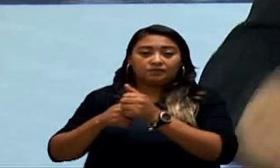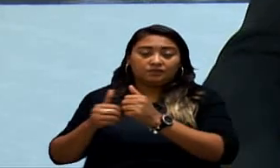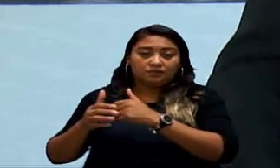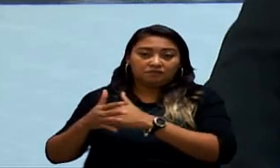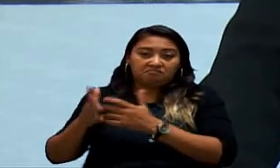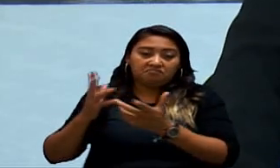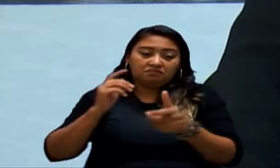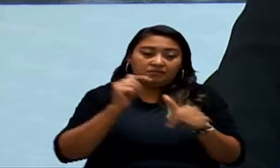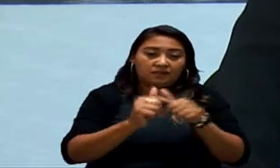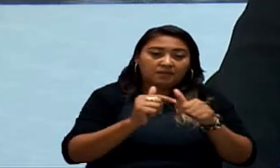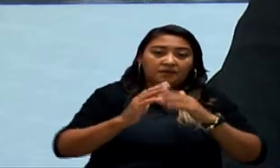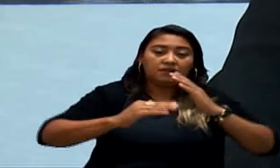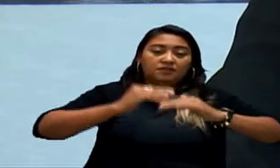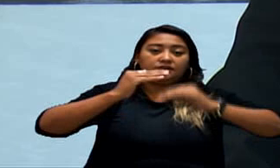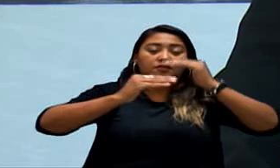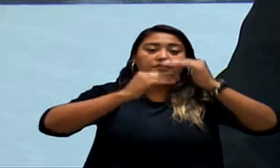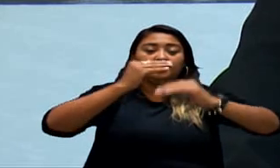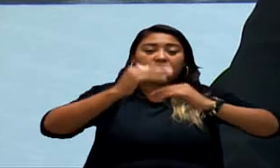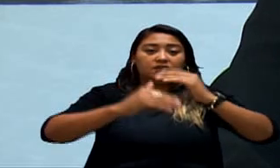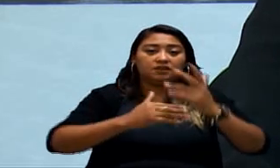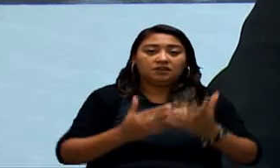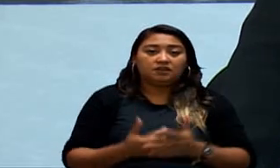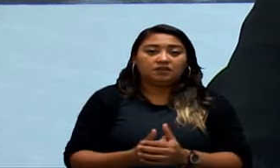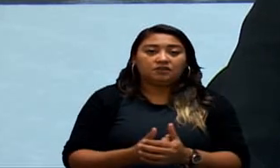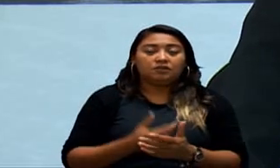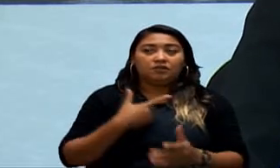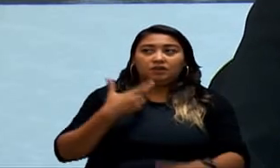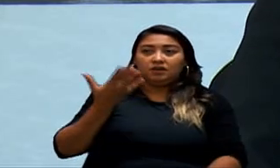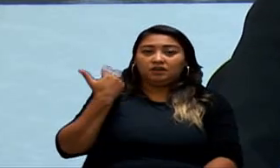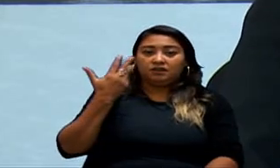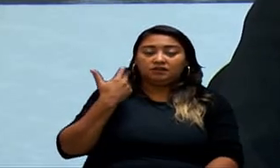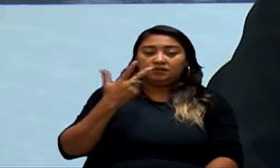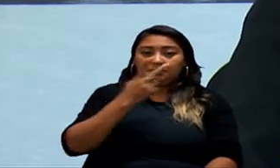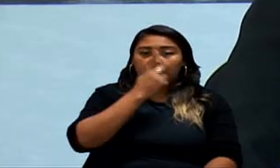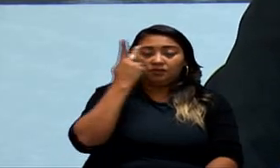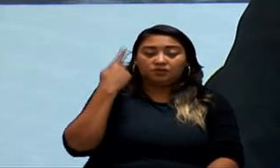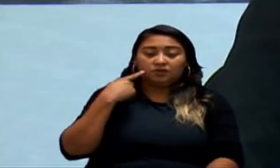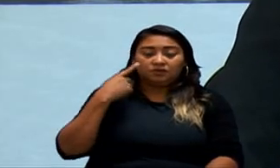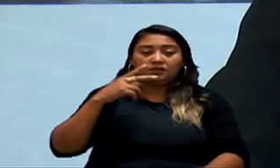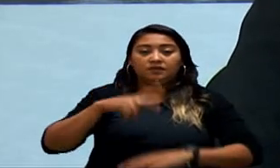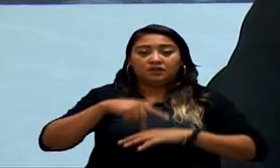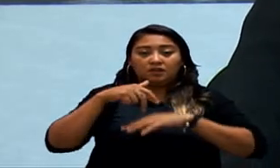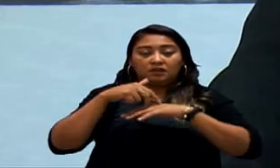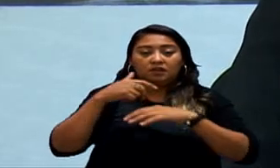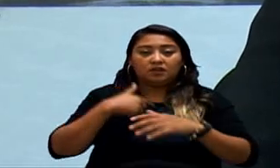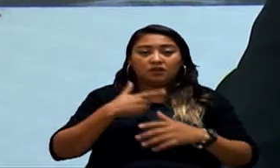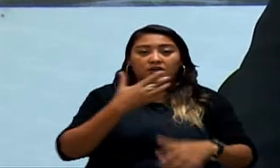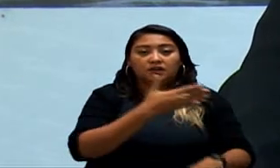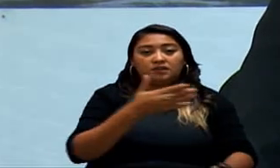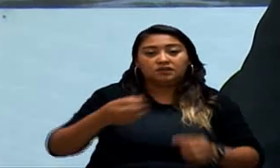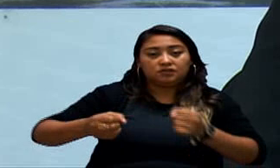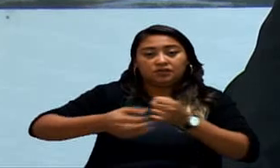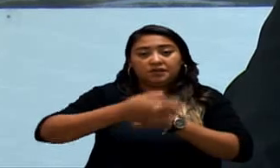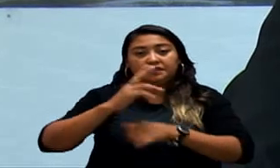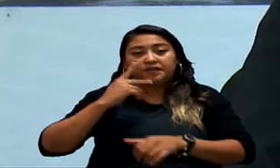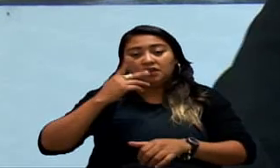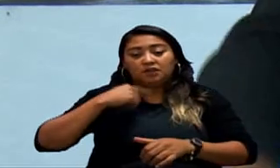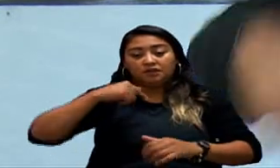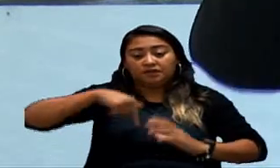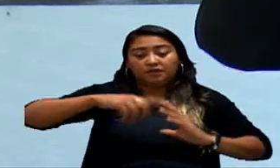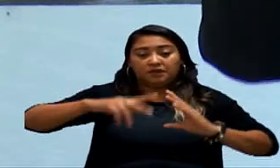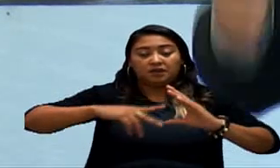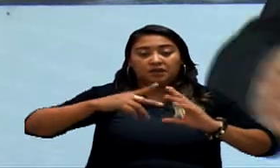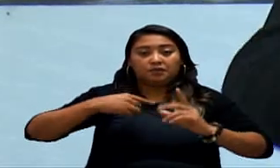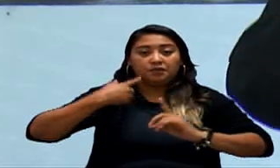o trabalho desenvolvido pelos que nos antecederam. E a gente percebeu com esses novos vereadores que vieram aqui para a Câmara, porque